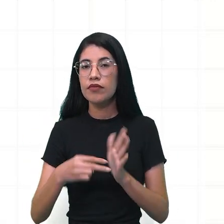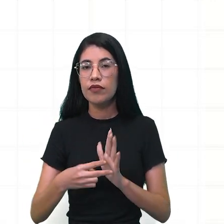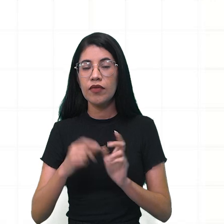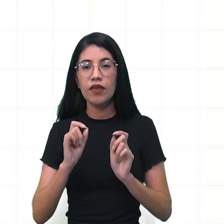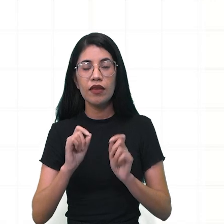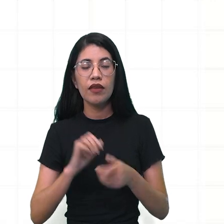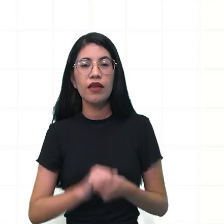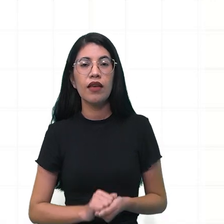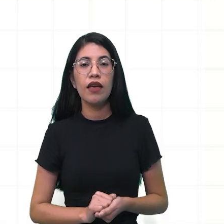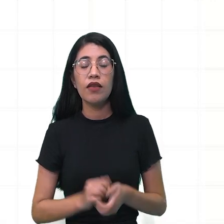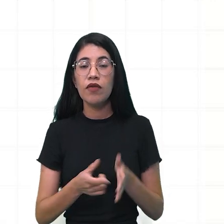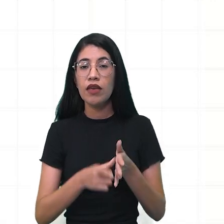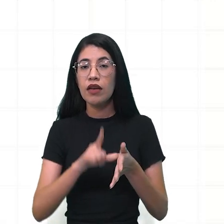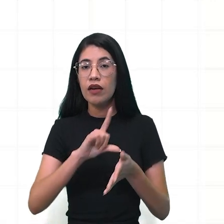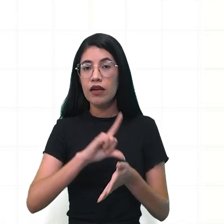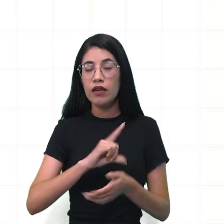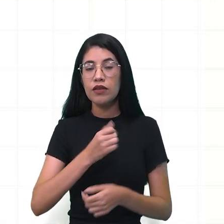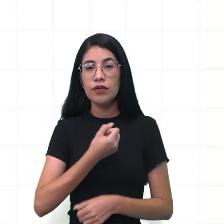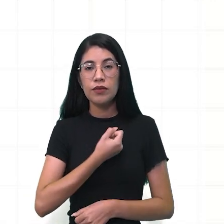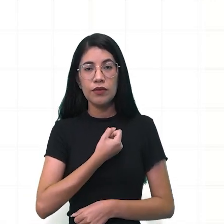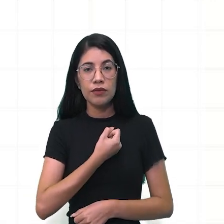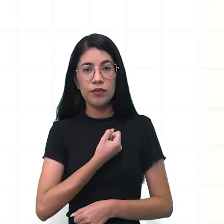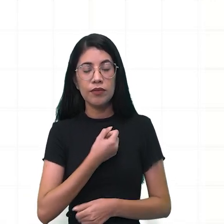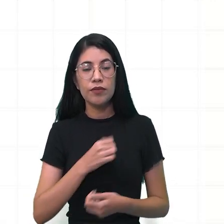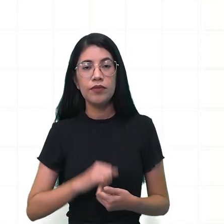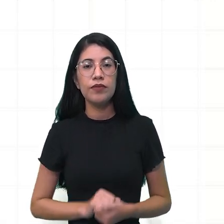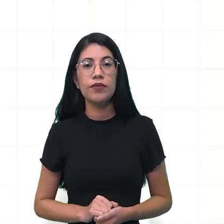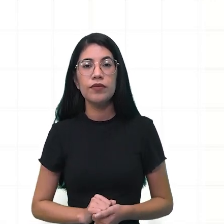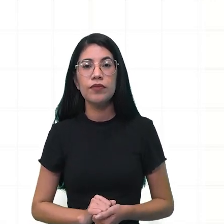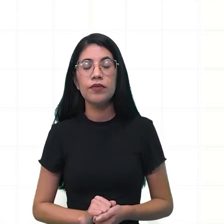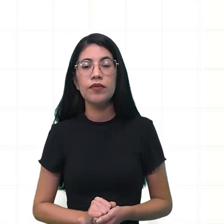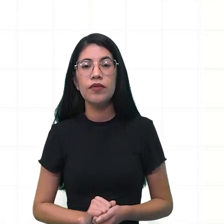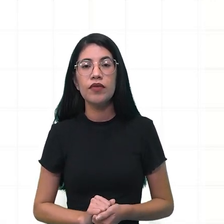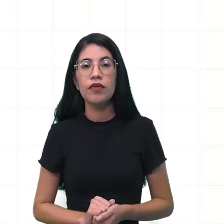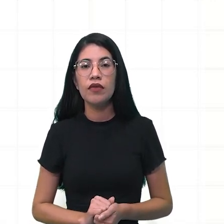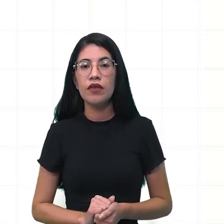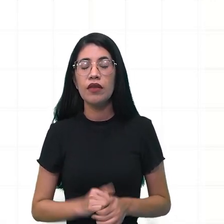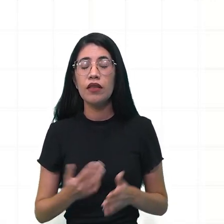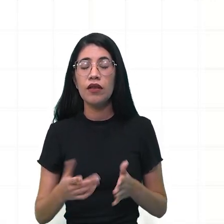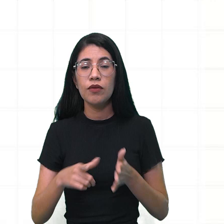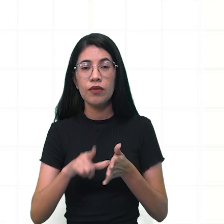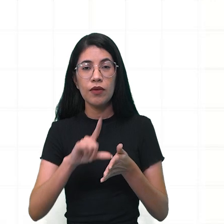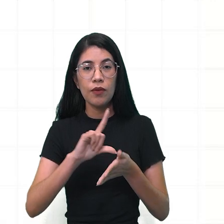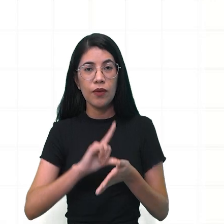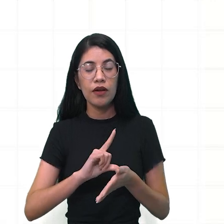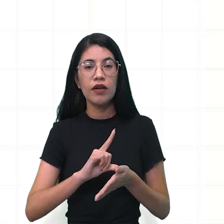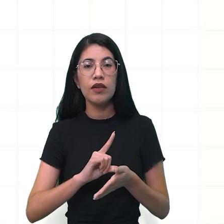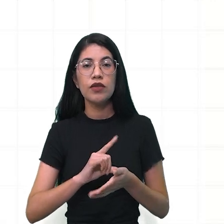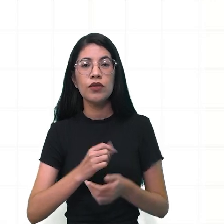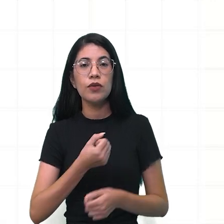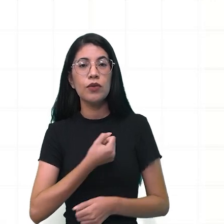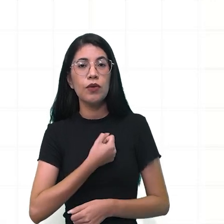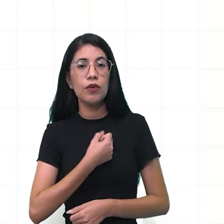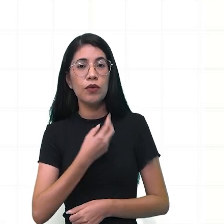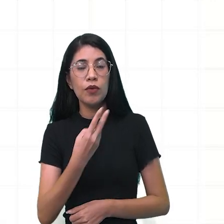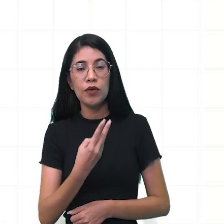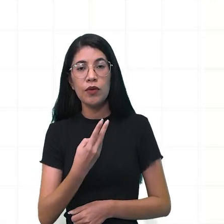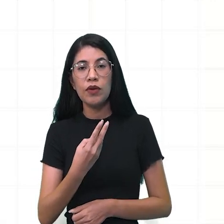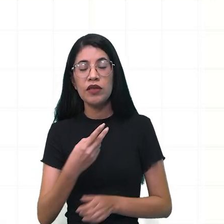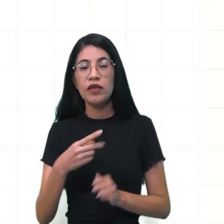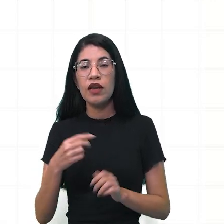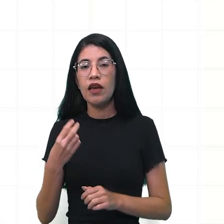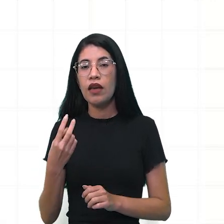o número que vem antes, tá ok? Então, o antecessor do número 2 é o